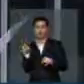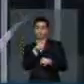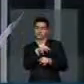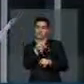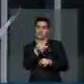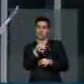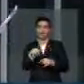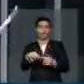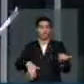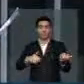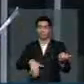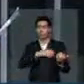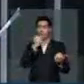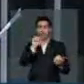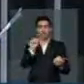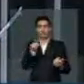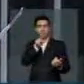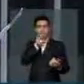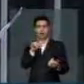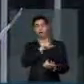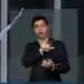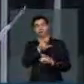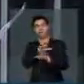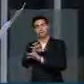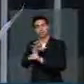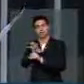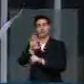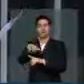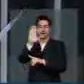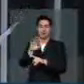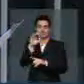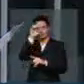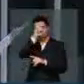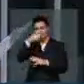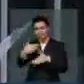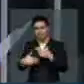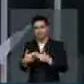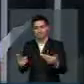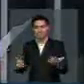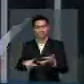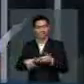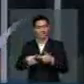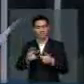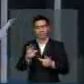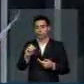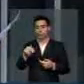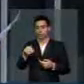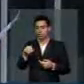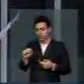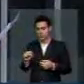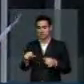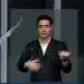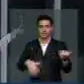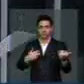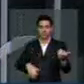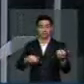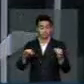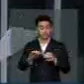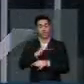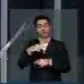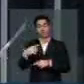violão melhor do que seu pai e o influenciou muito por lhe ensinar vários tes de violão depois